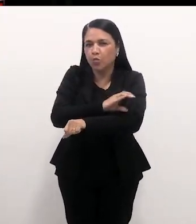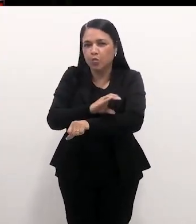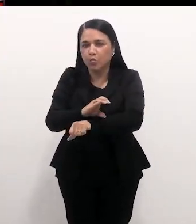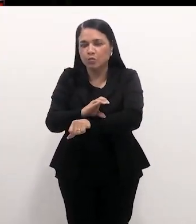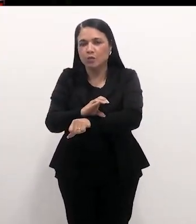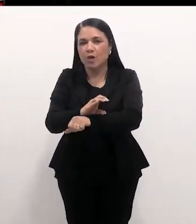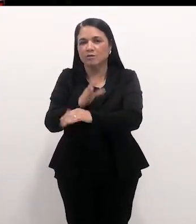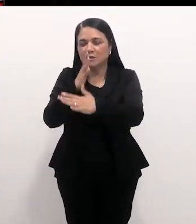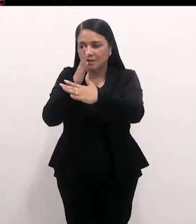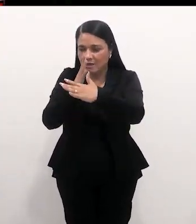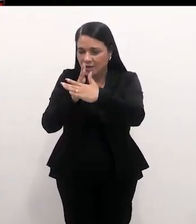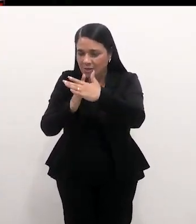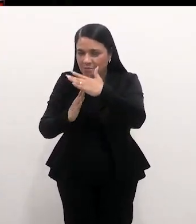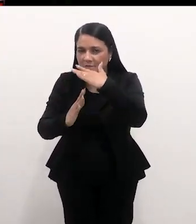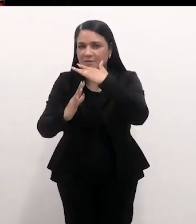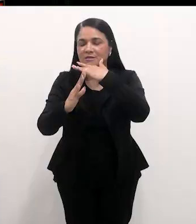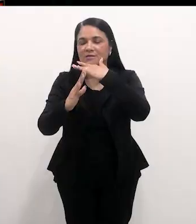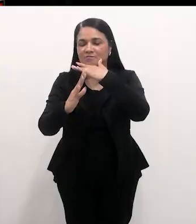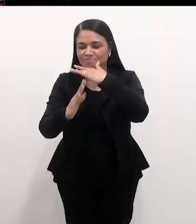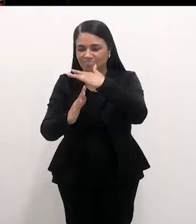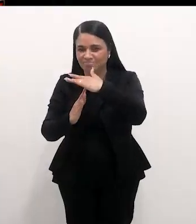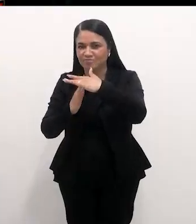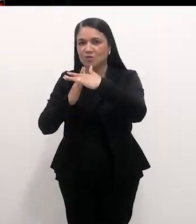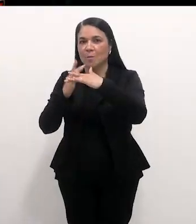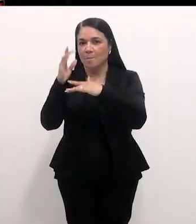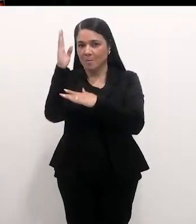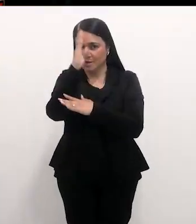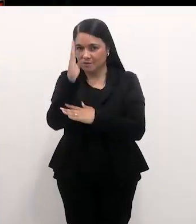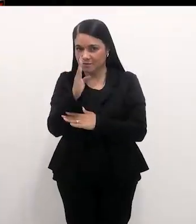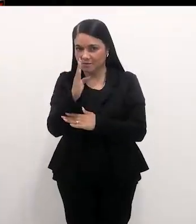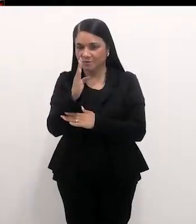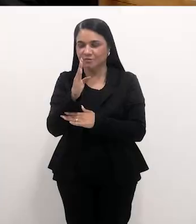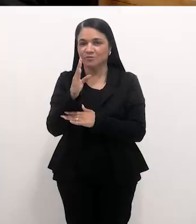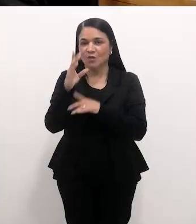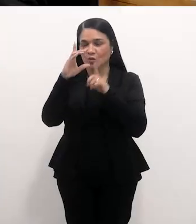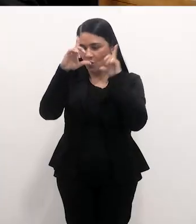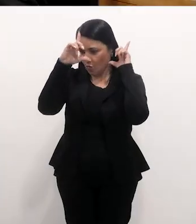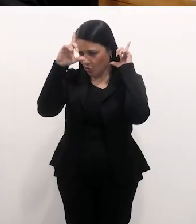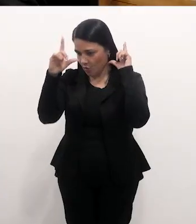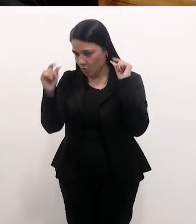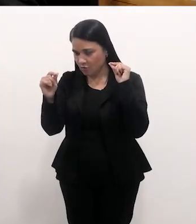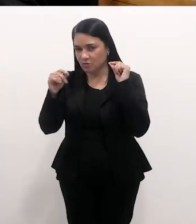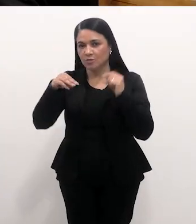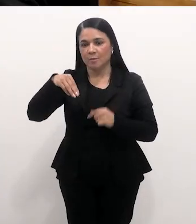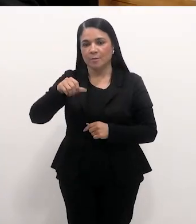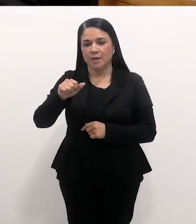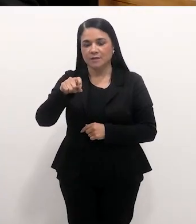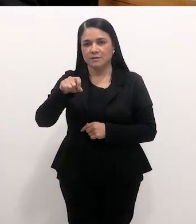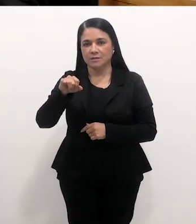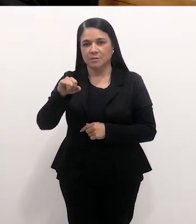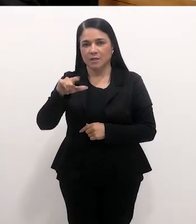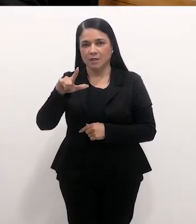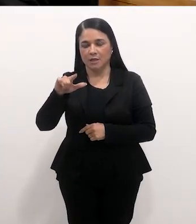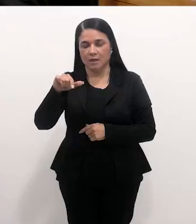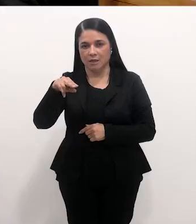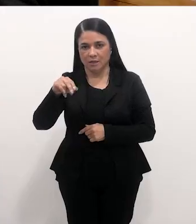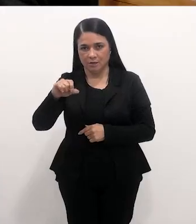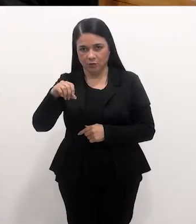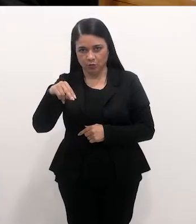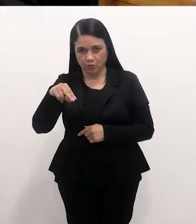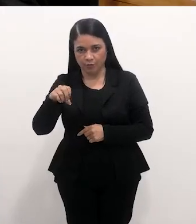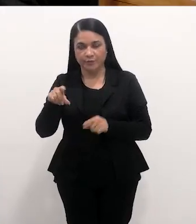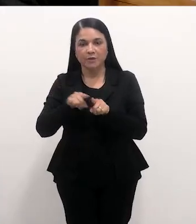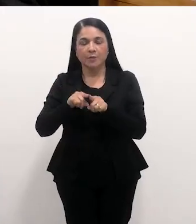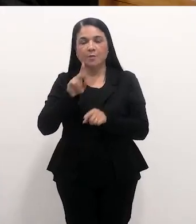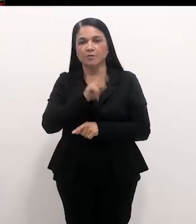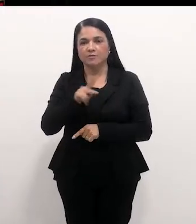da migração italiana no Brasil, e para isso nós trouxemos aqui o cônsul Maximiliano Ianchi e também o professor doutor José